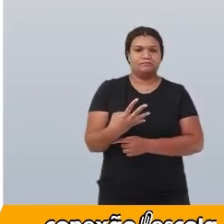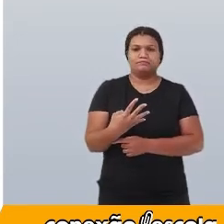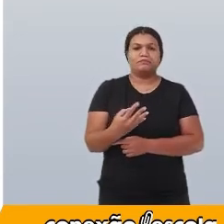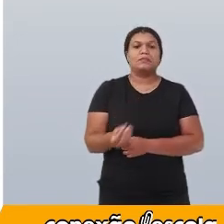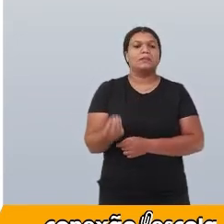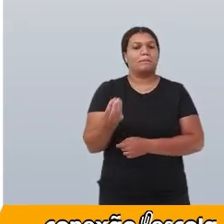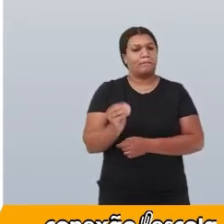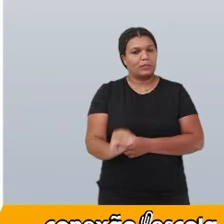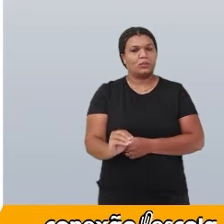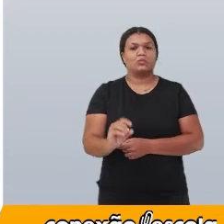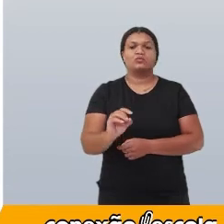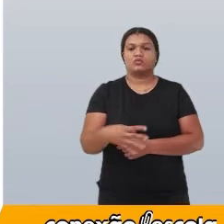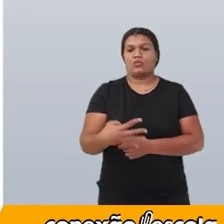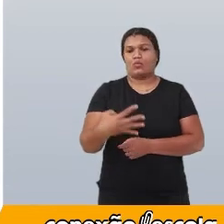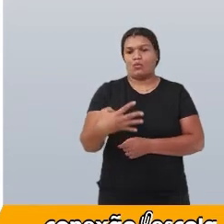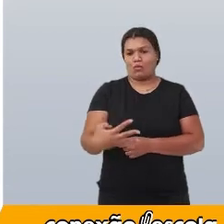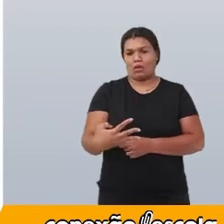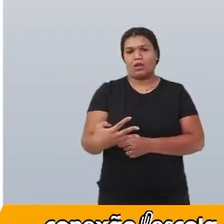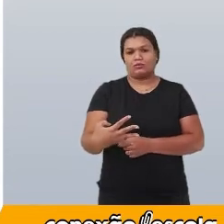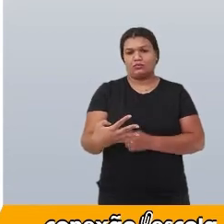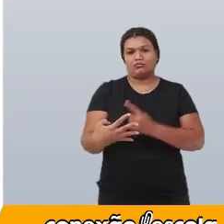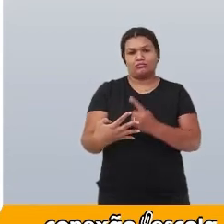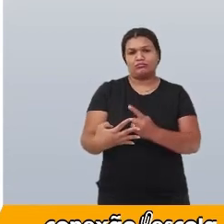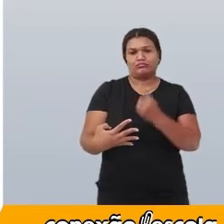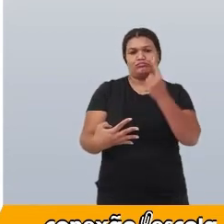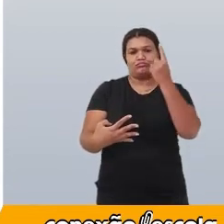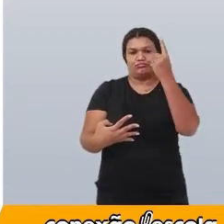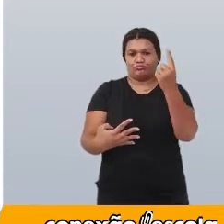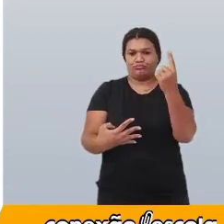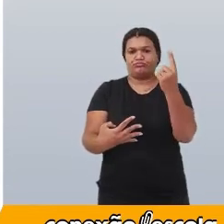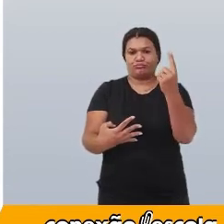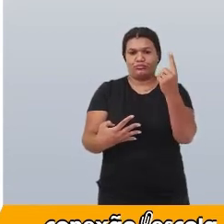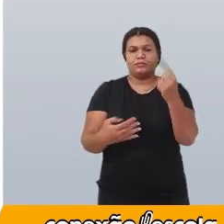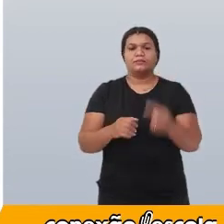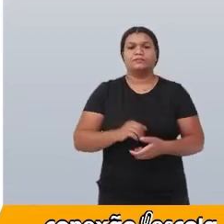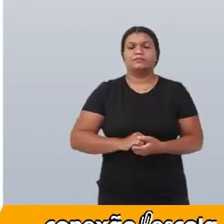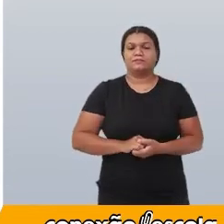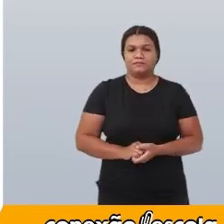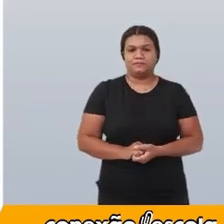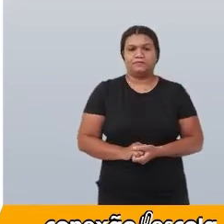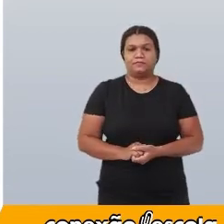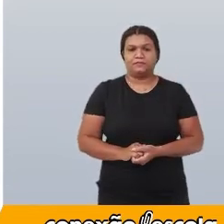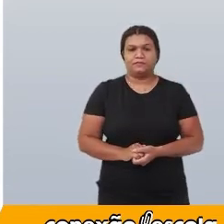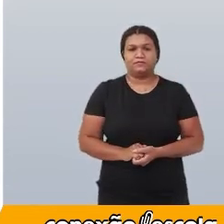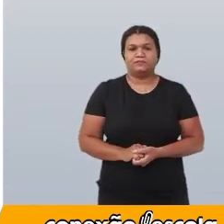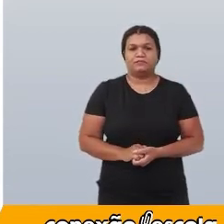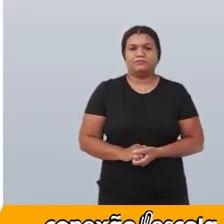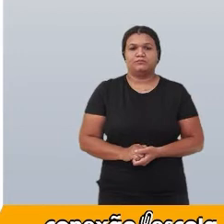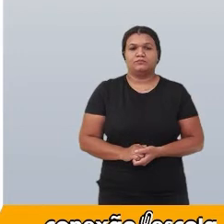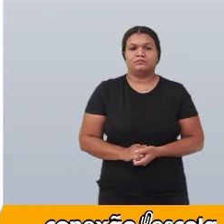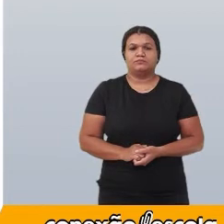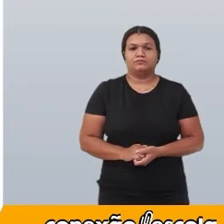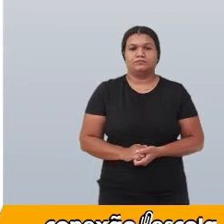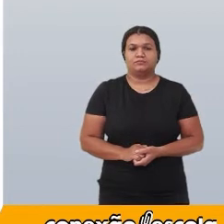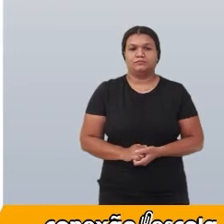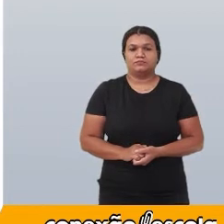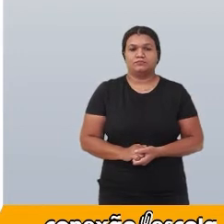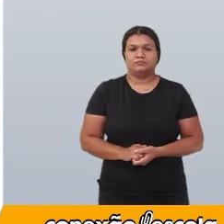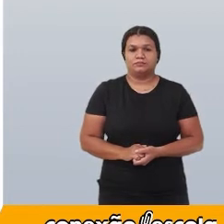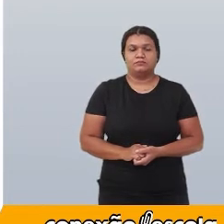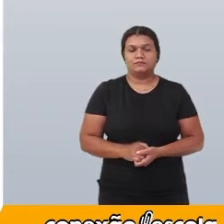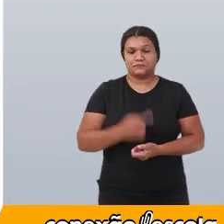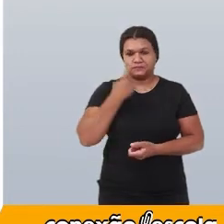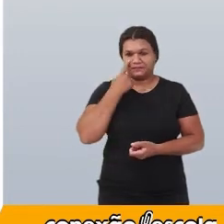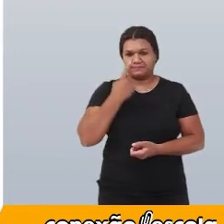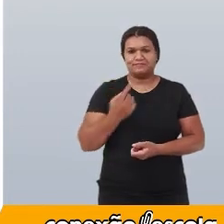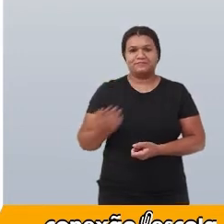4 e o 1, ficando apenas a dezena 4 e subindo o 1 para a próxima casa